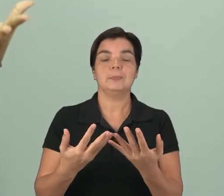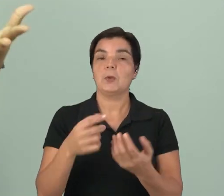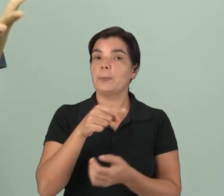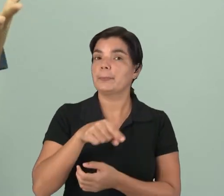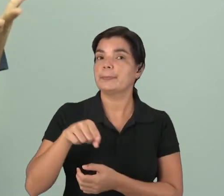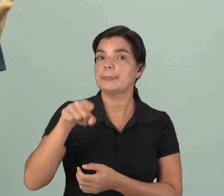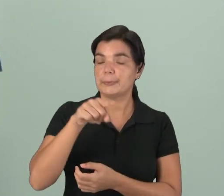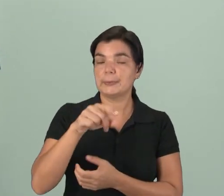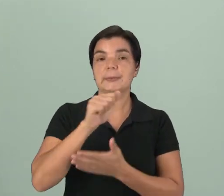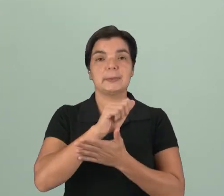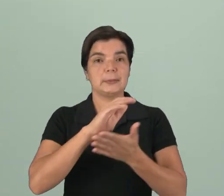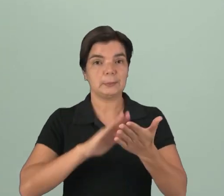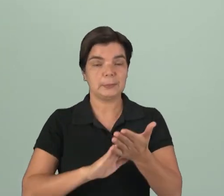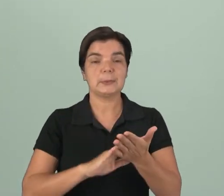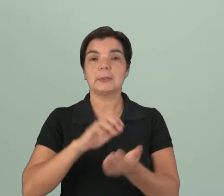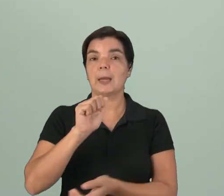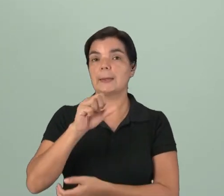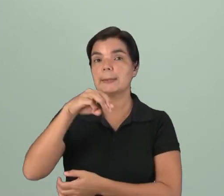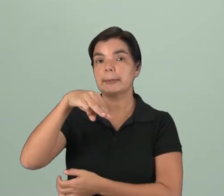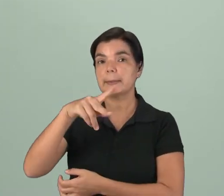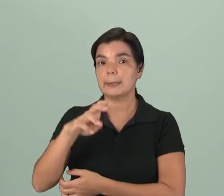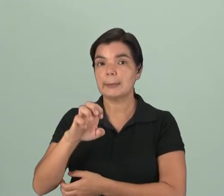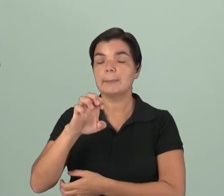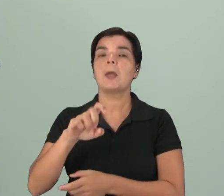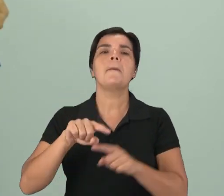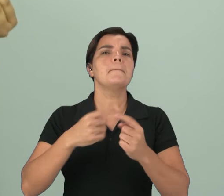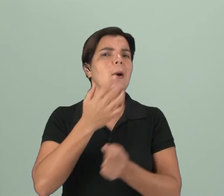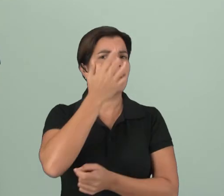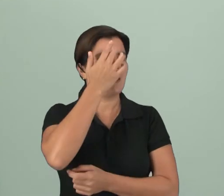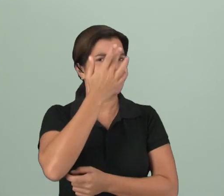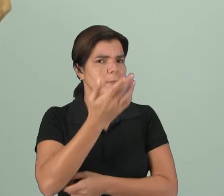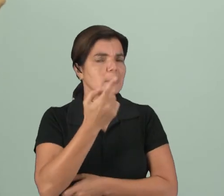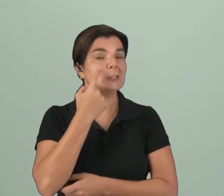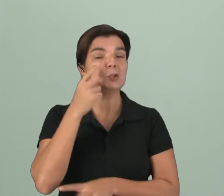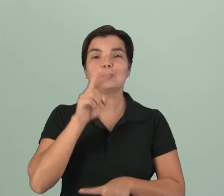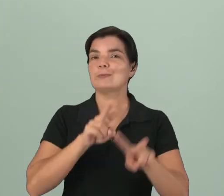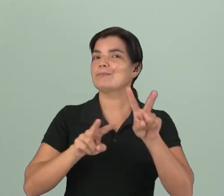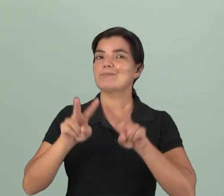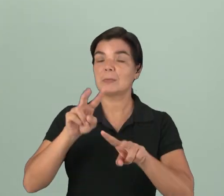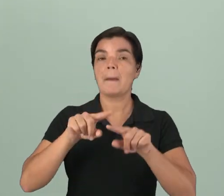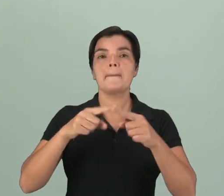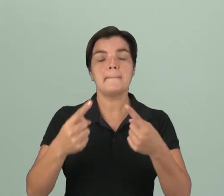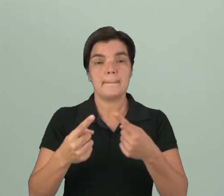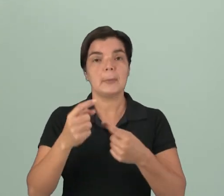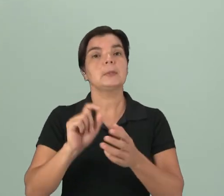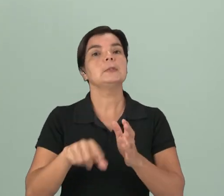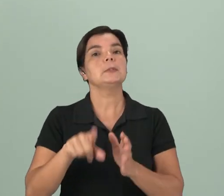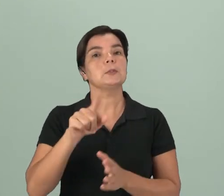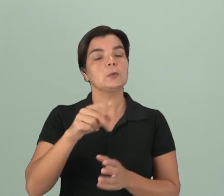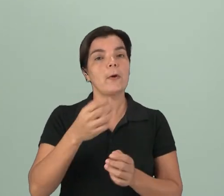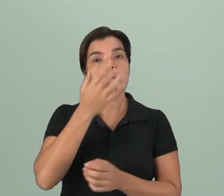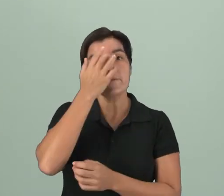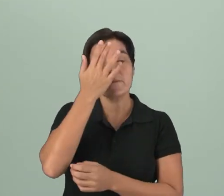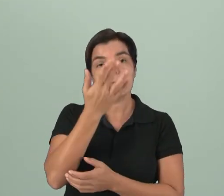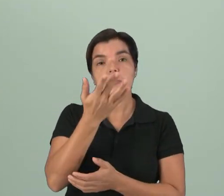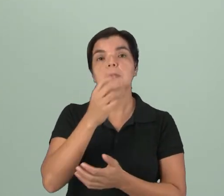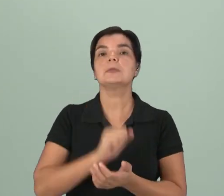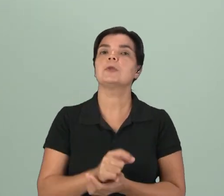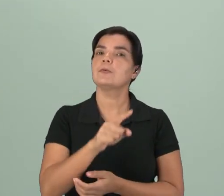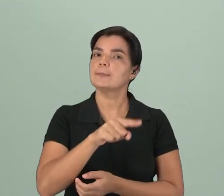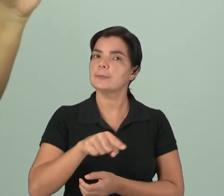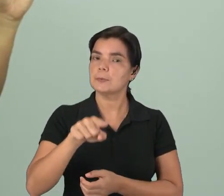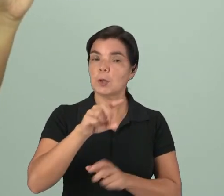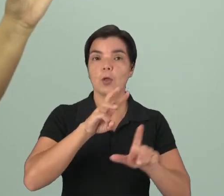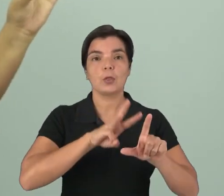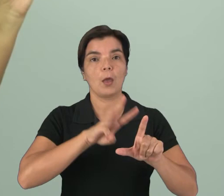explicação para vocês dessa atividade da AMP, só que não é tão fácil da gente visualizar, né? Mas para que isso seja mais fácil,